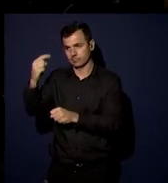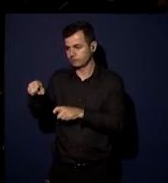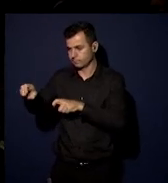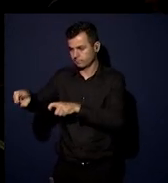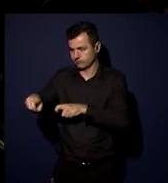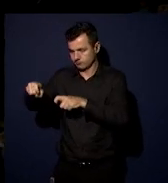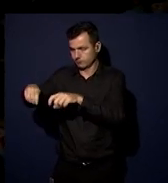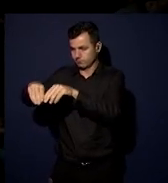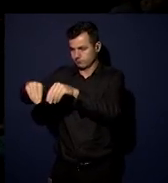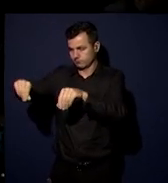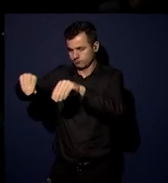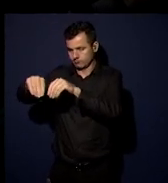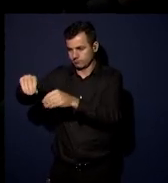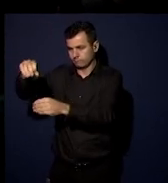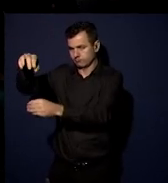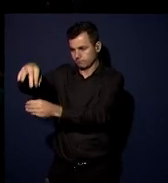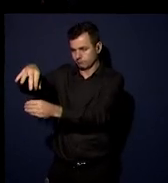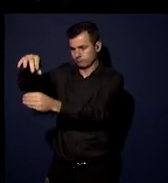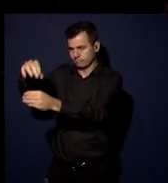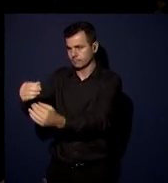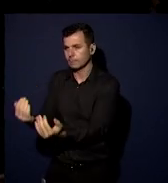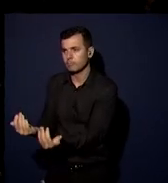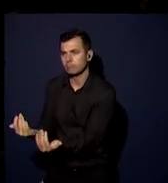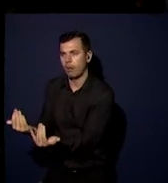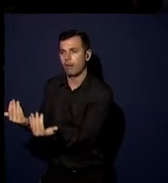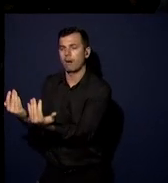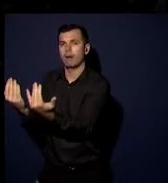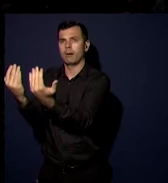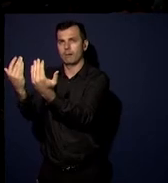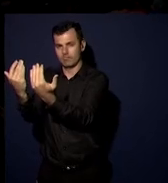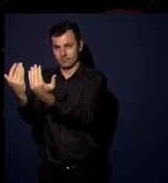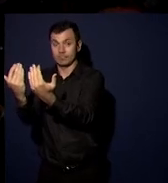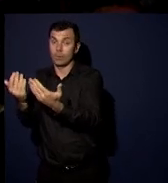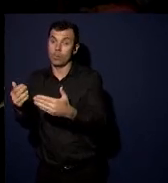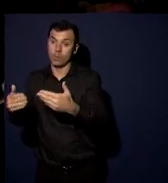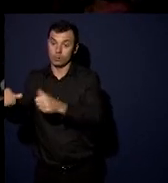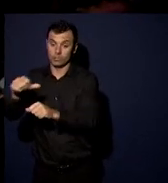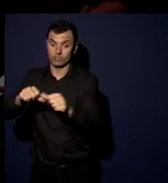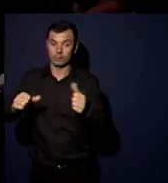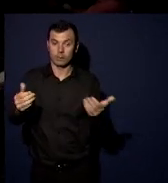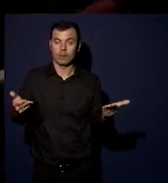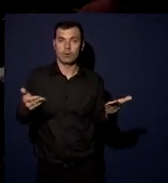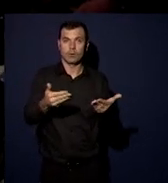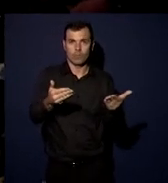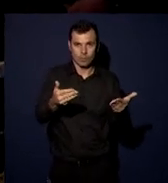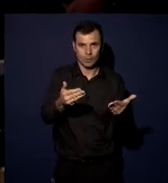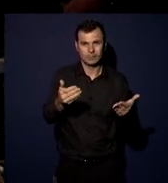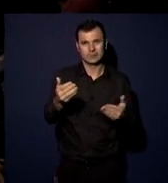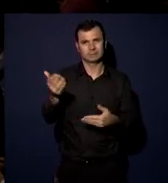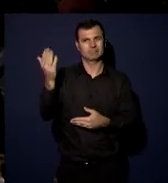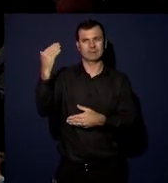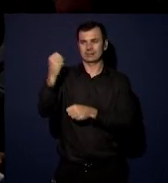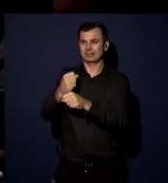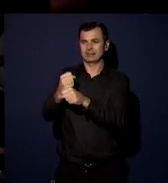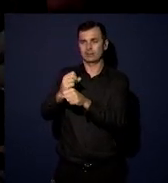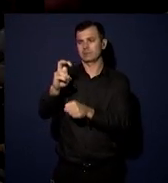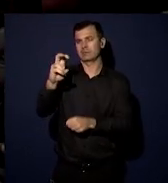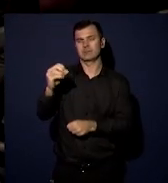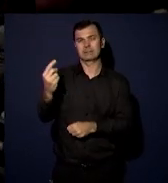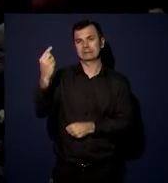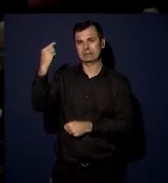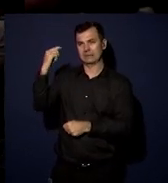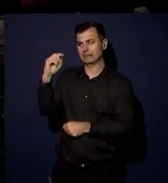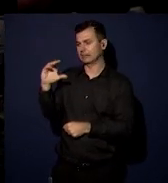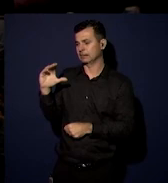consequentemente o Foot print ou a pegada de carbono na agricultura de 50 anos atrás para de hoje